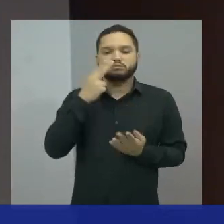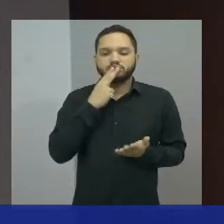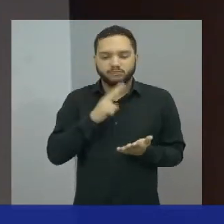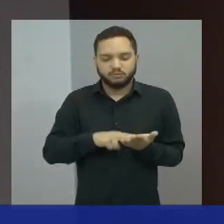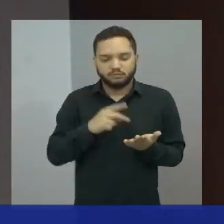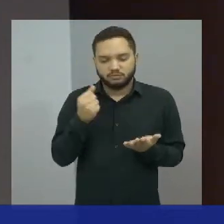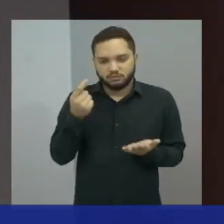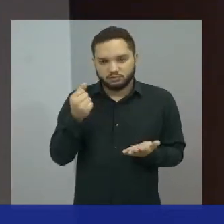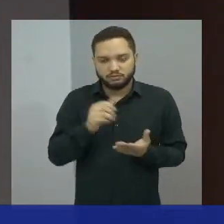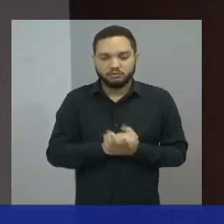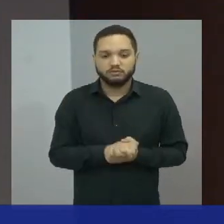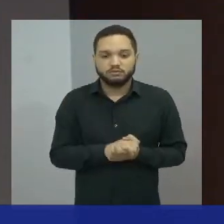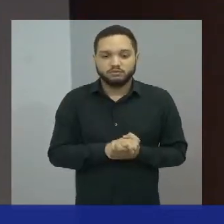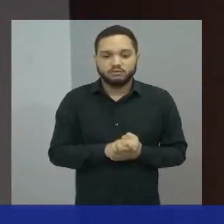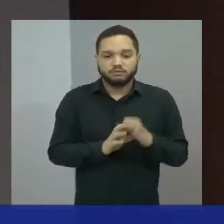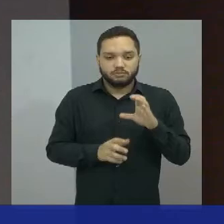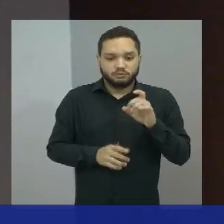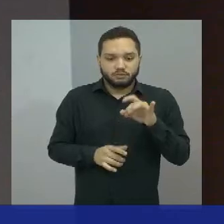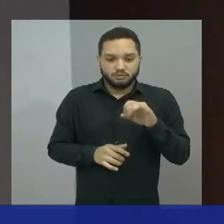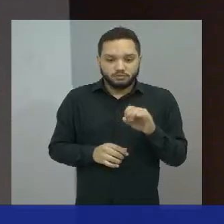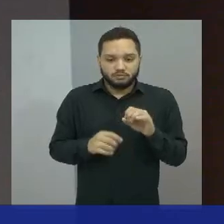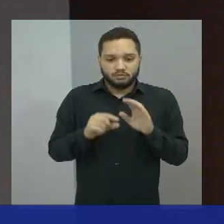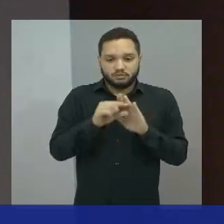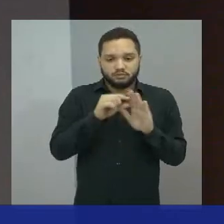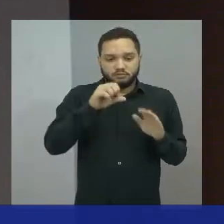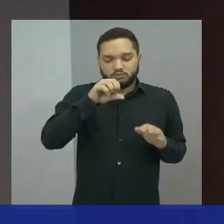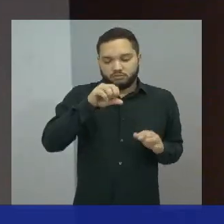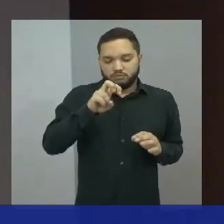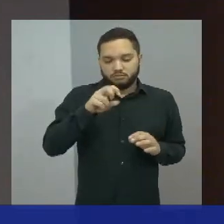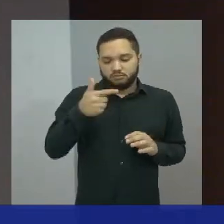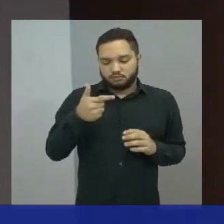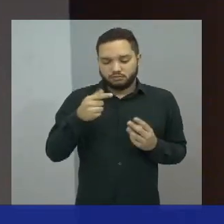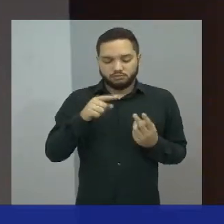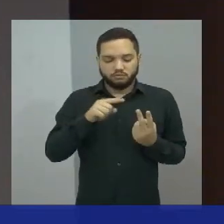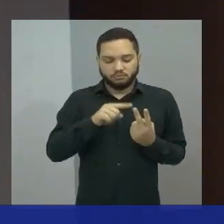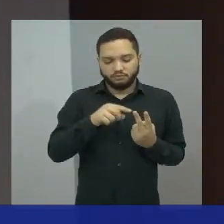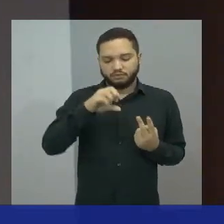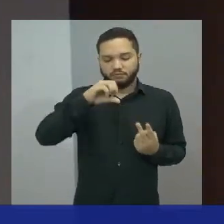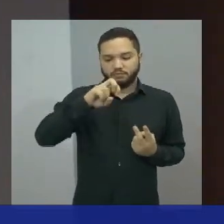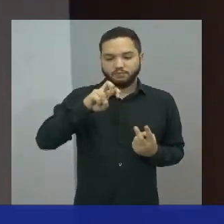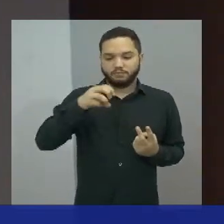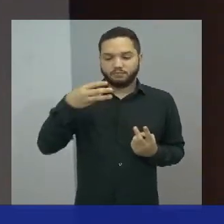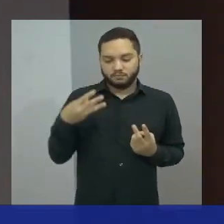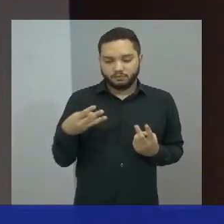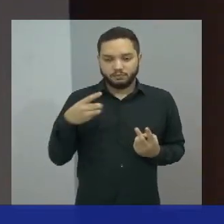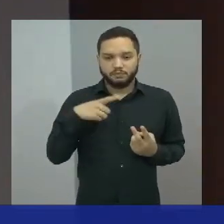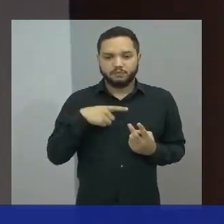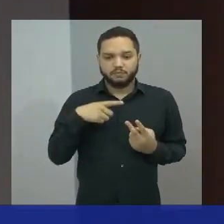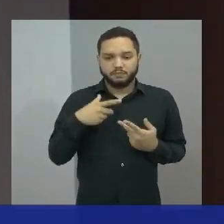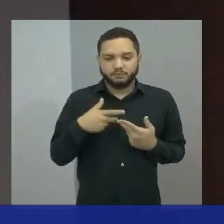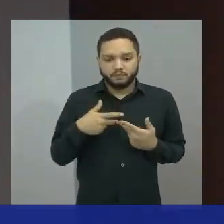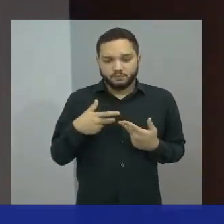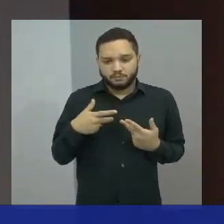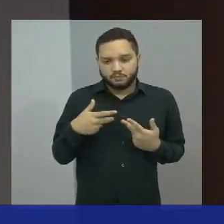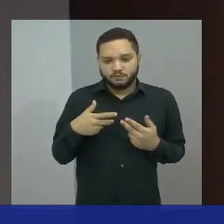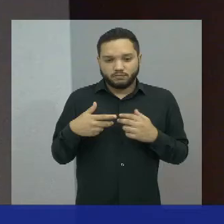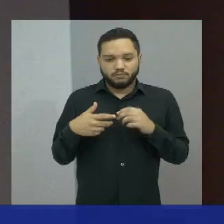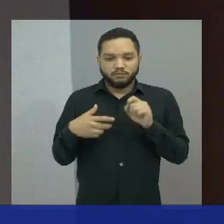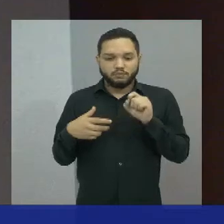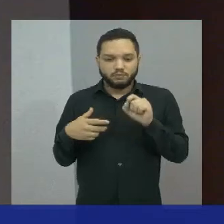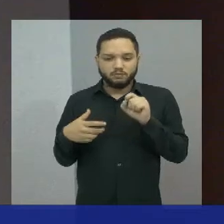São enumerados no Código, nos artigos 952 e 953, as atenuantes e agravantes, que